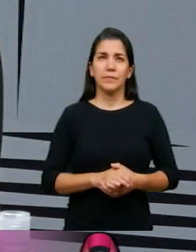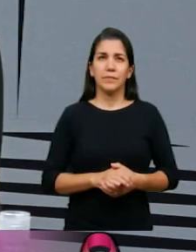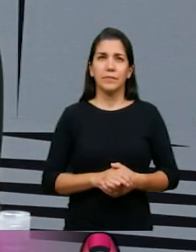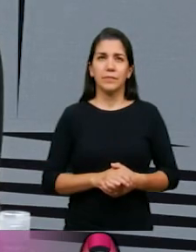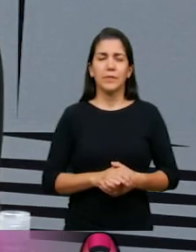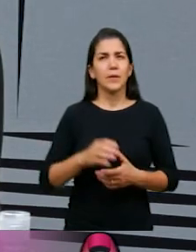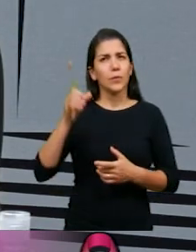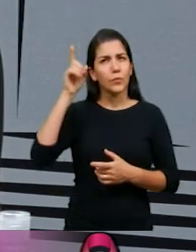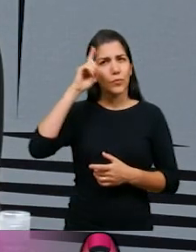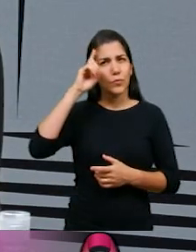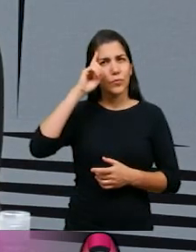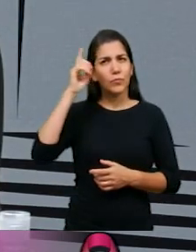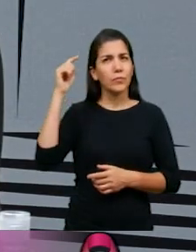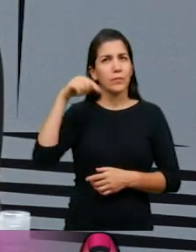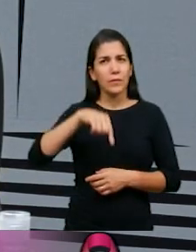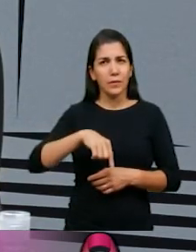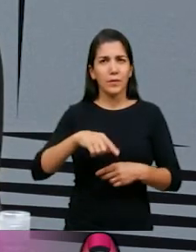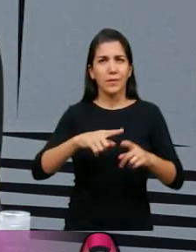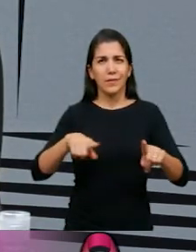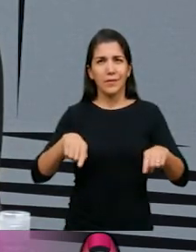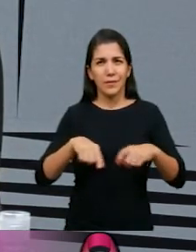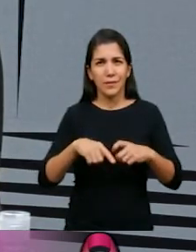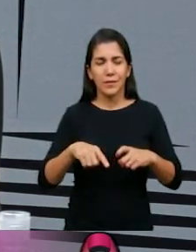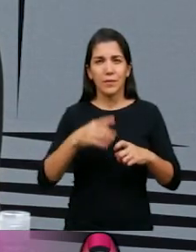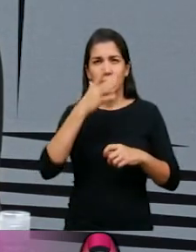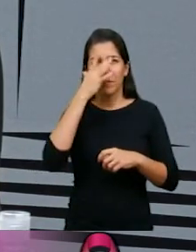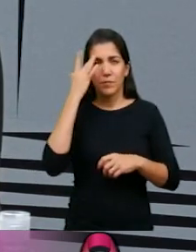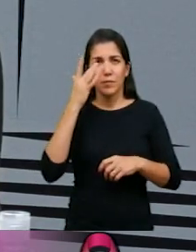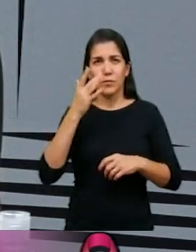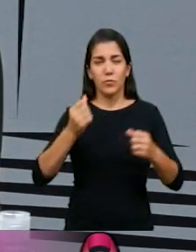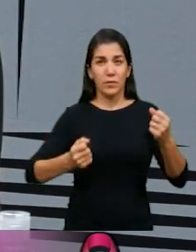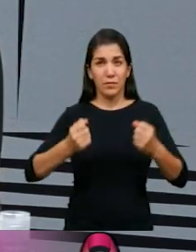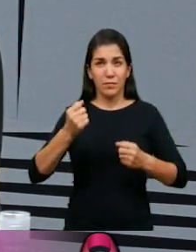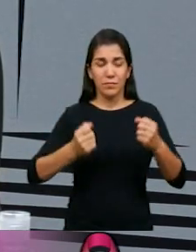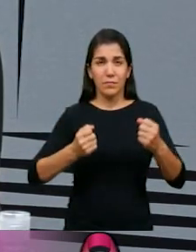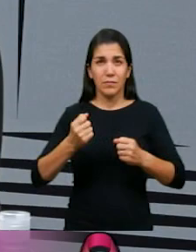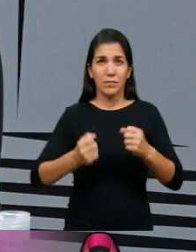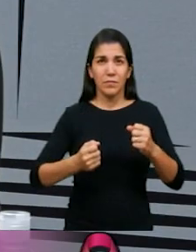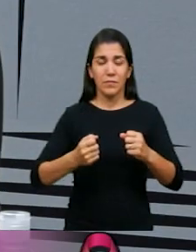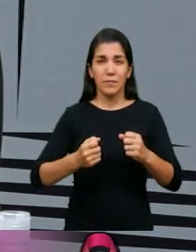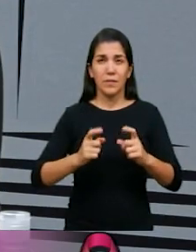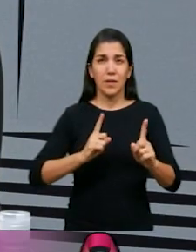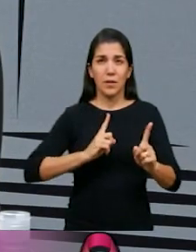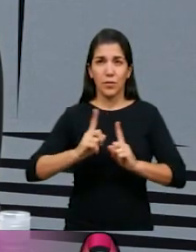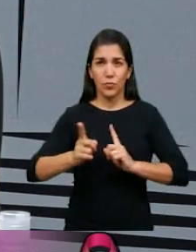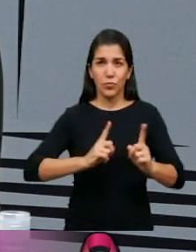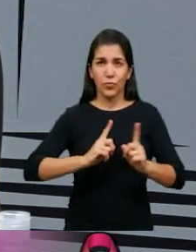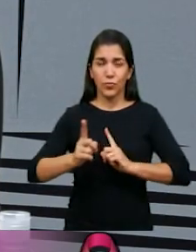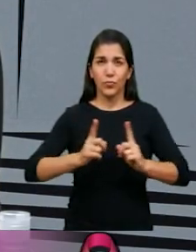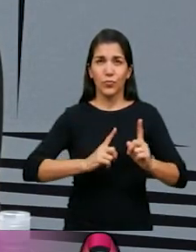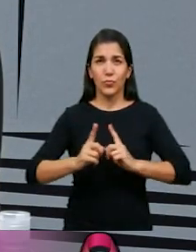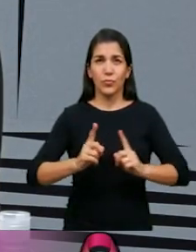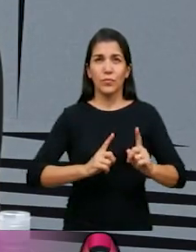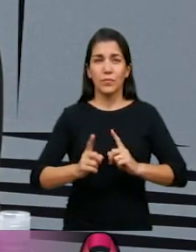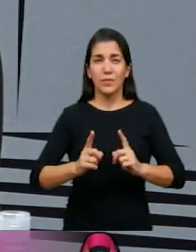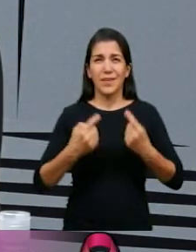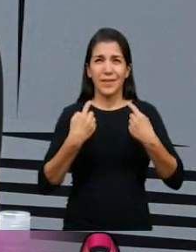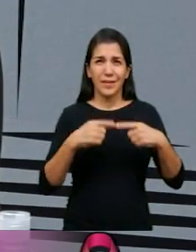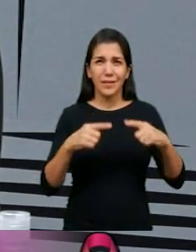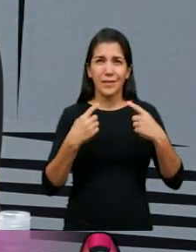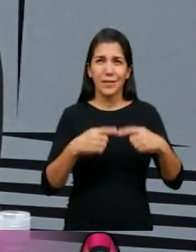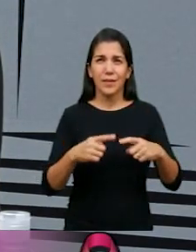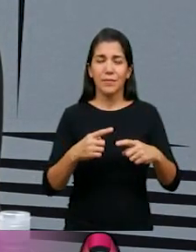que diariamente chegam a este gabinete reclamações de motoristas e usuários de vias movimentadas de Araçatuba sobre a